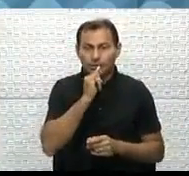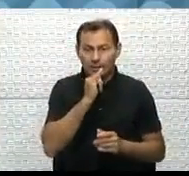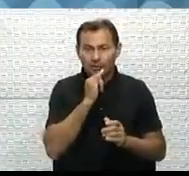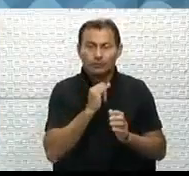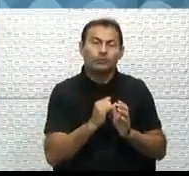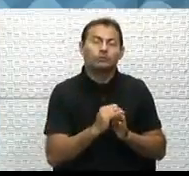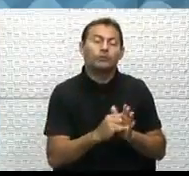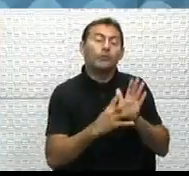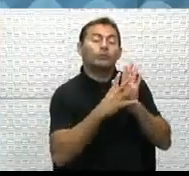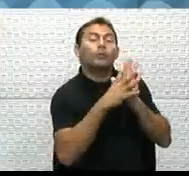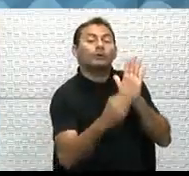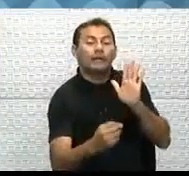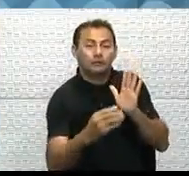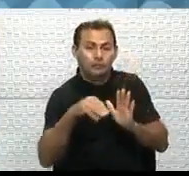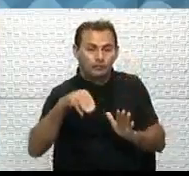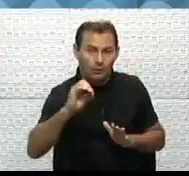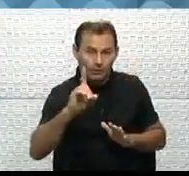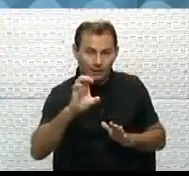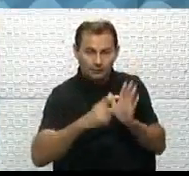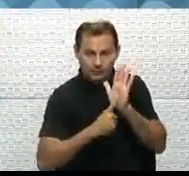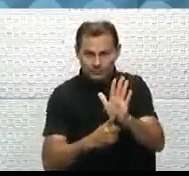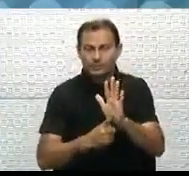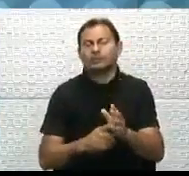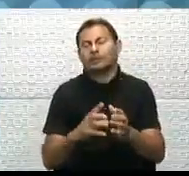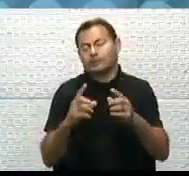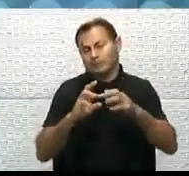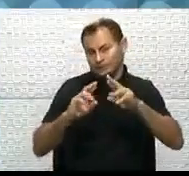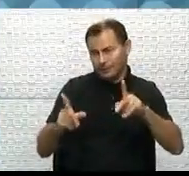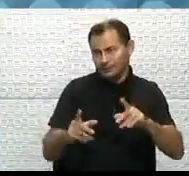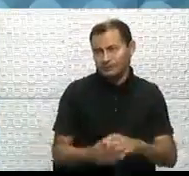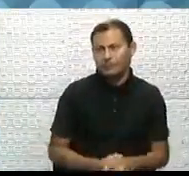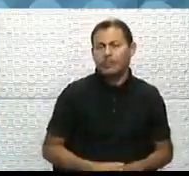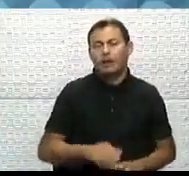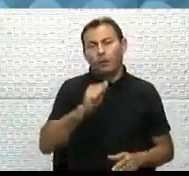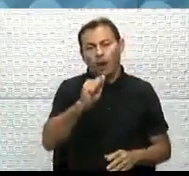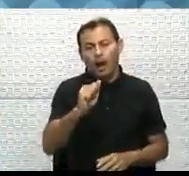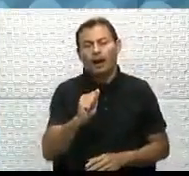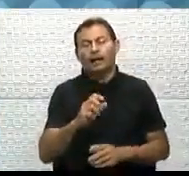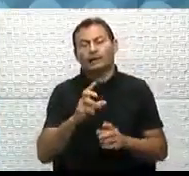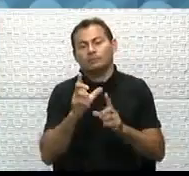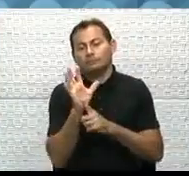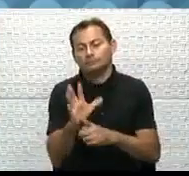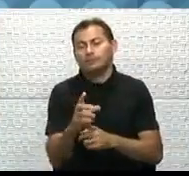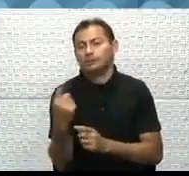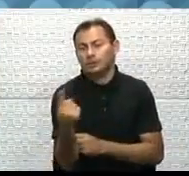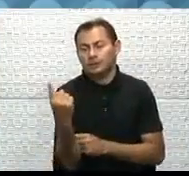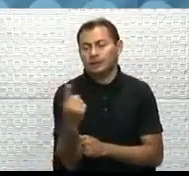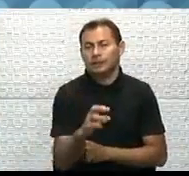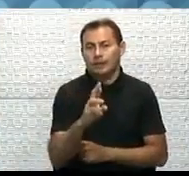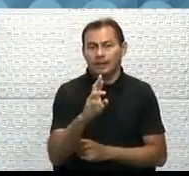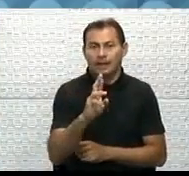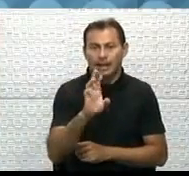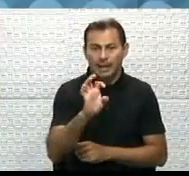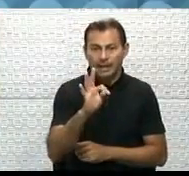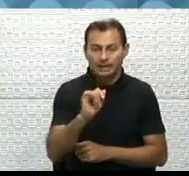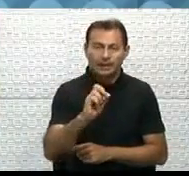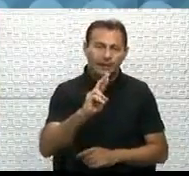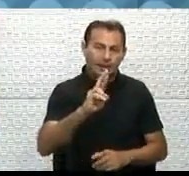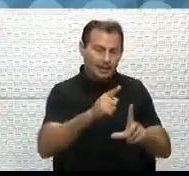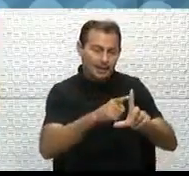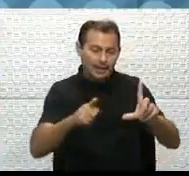que eu trabalhei, temos essa divergência, essa diferença. Que o A é o termo que aparece sozinho na reta de